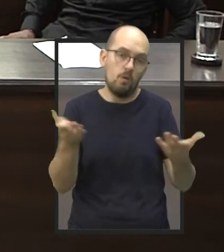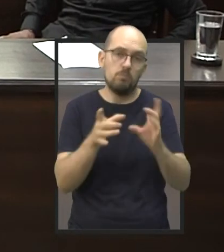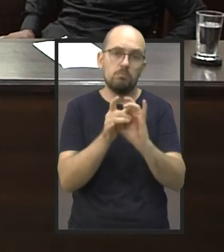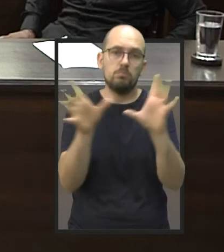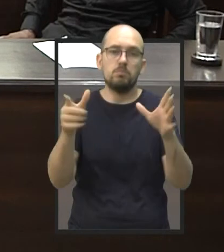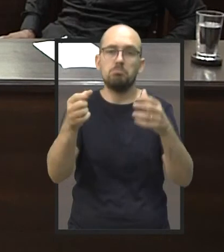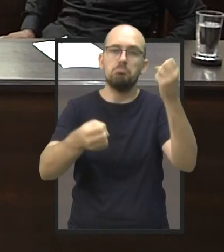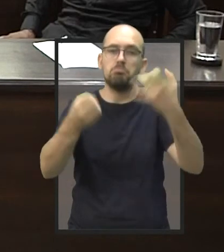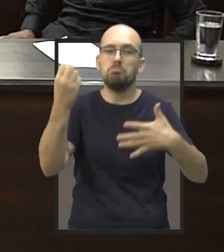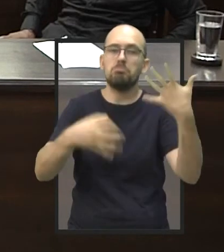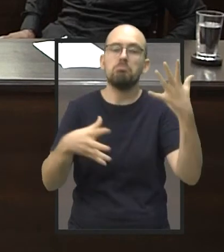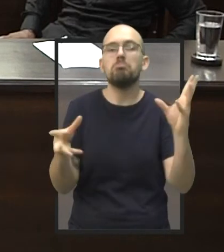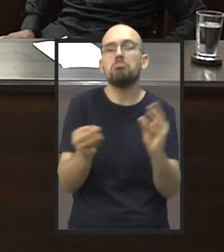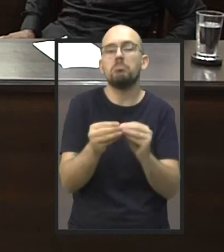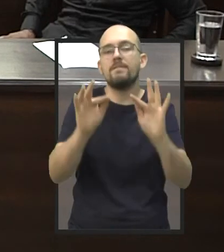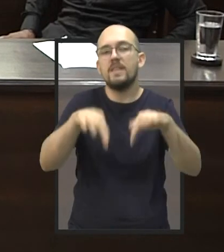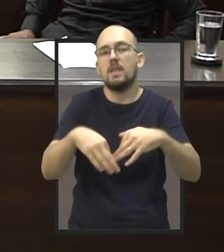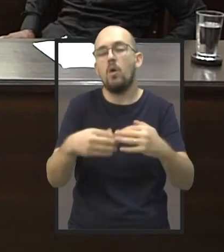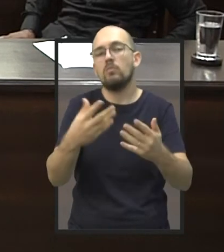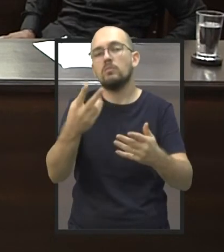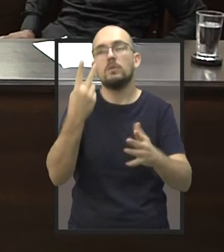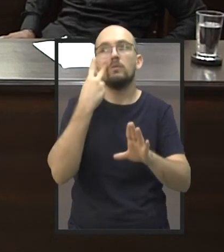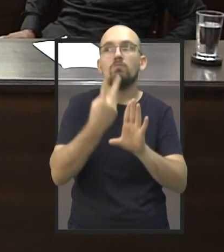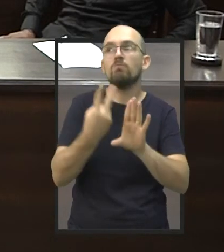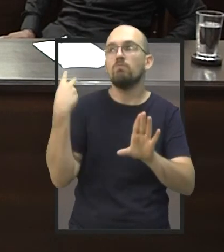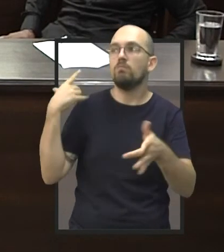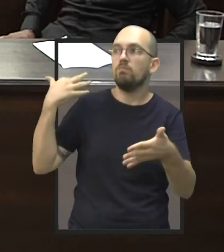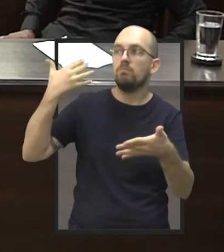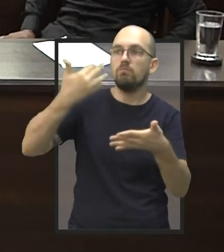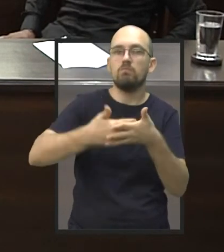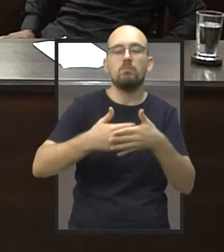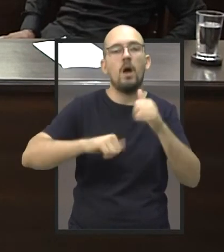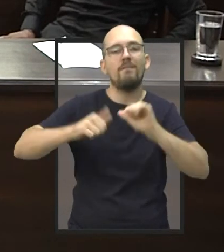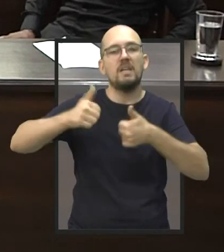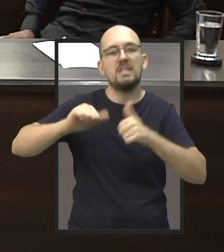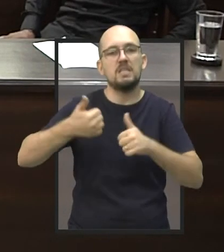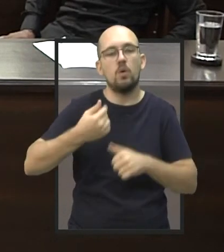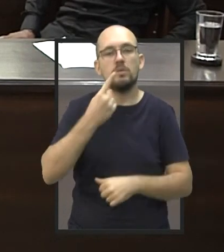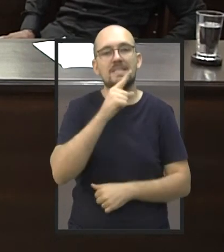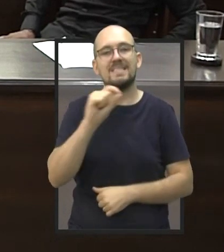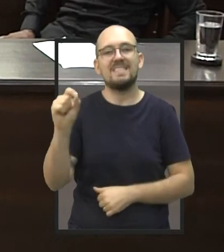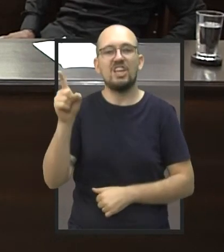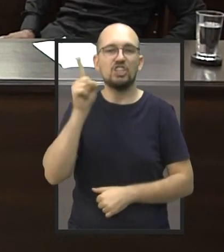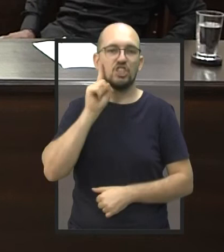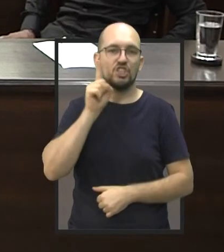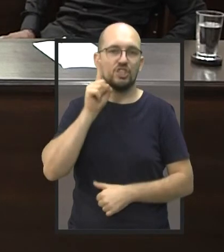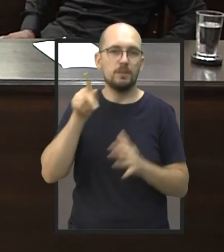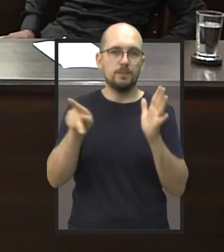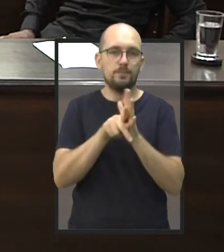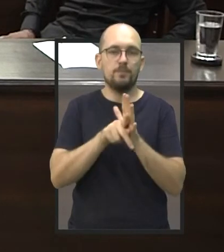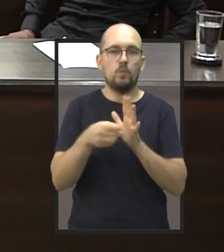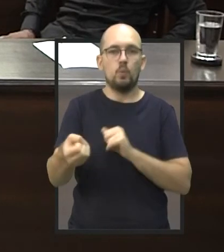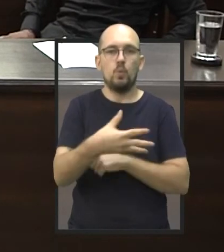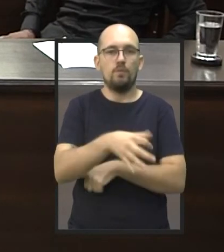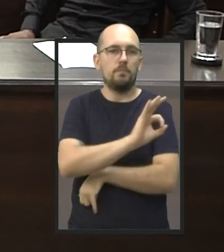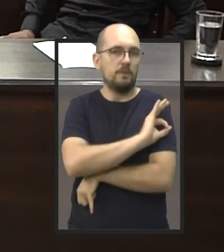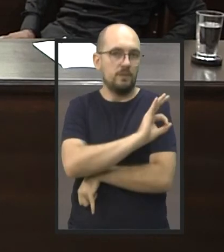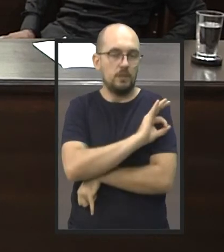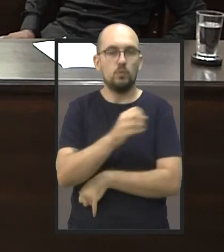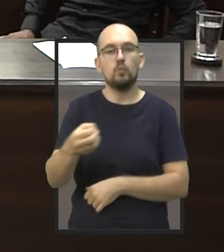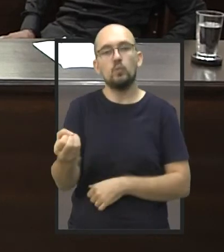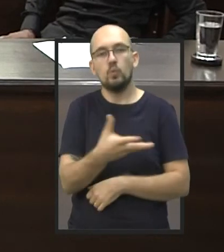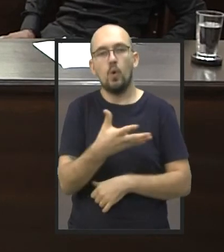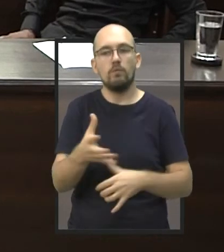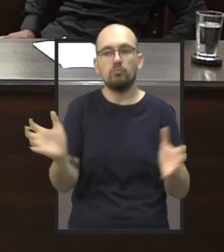para as considerações finais do senhor. Qual a avaliação que o senhor faz desses 100 dias de governo da nova administração e também dessa